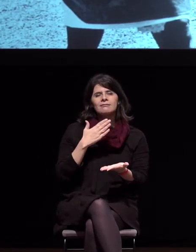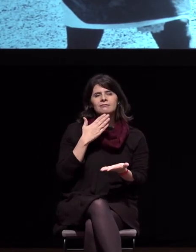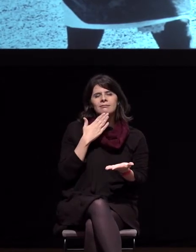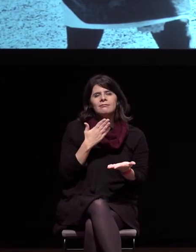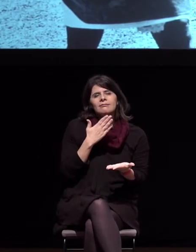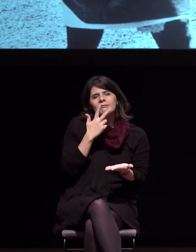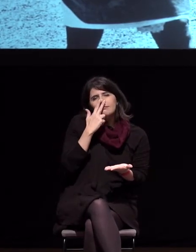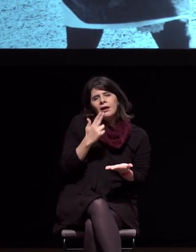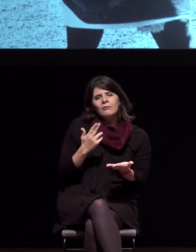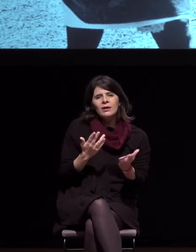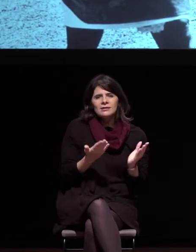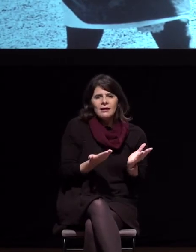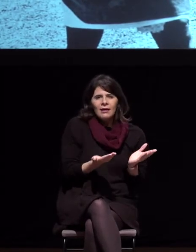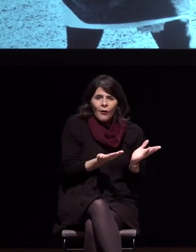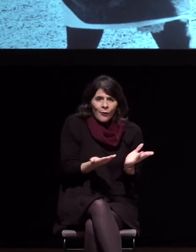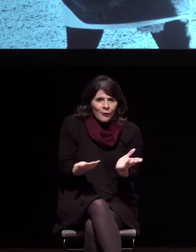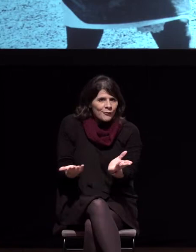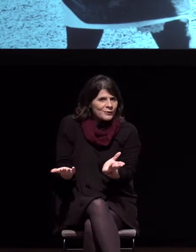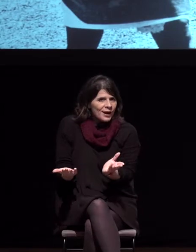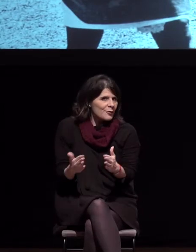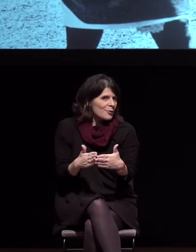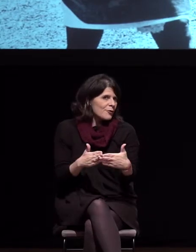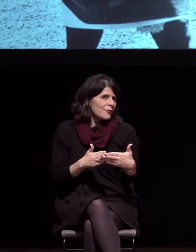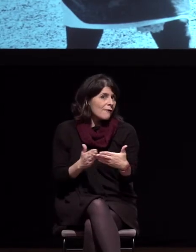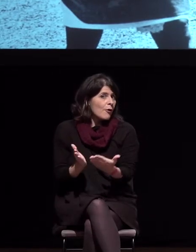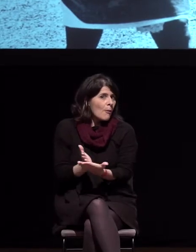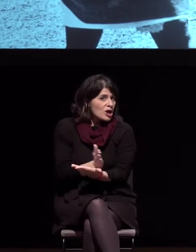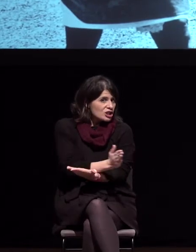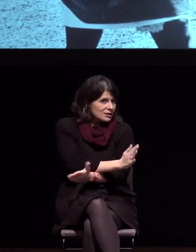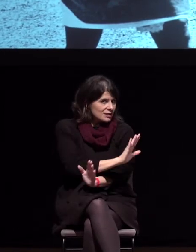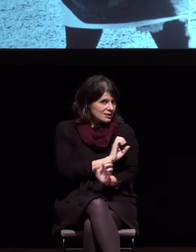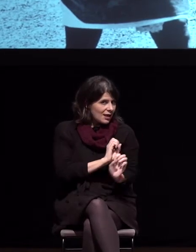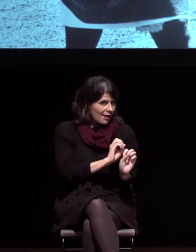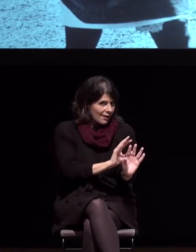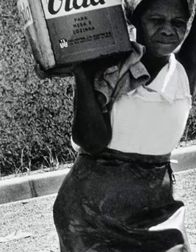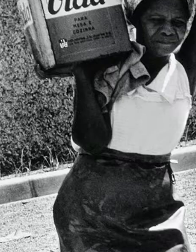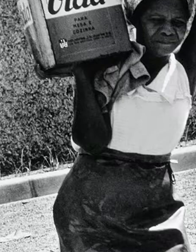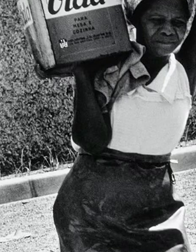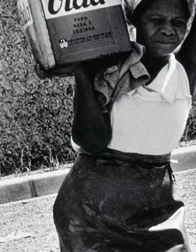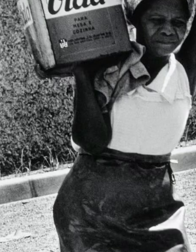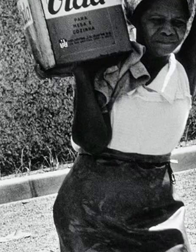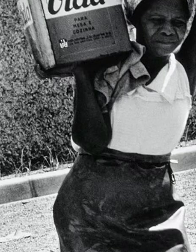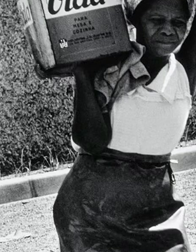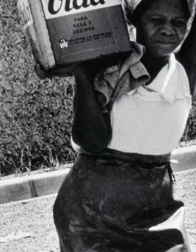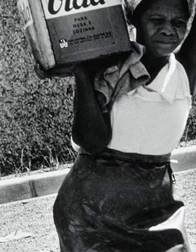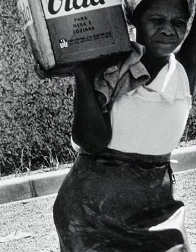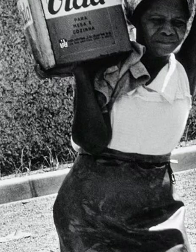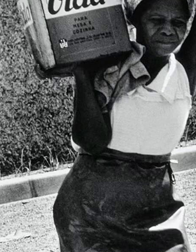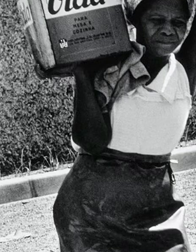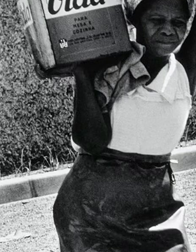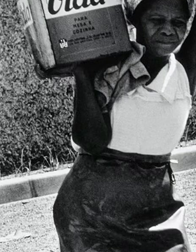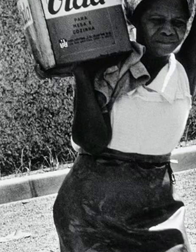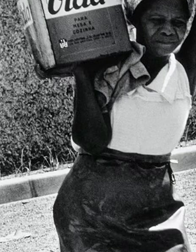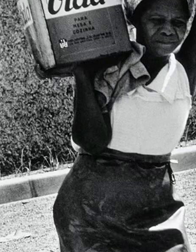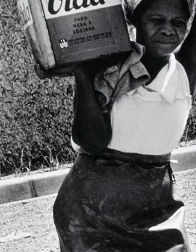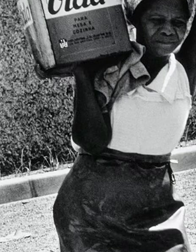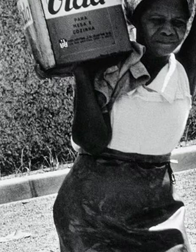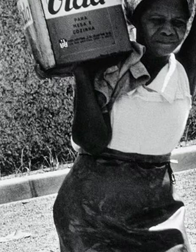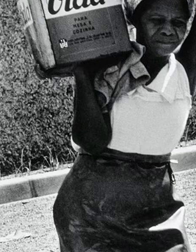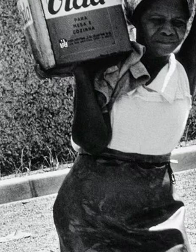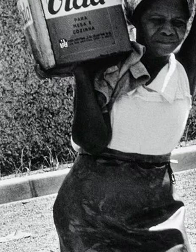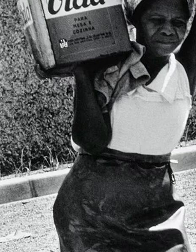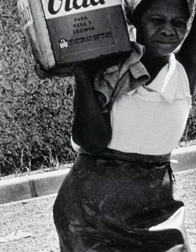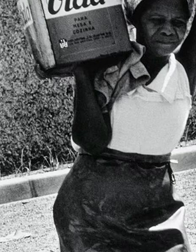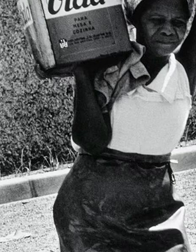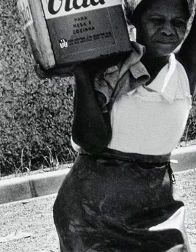centrais. E aí é muito triste, mas tem uma coisa legal que acontece, e meu ponto de vista eu acho muito bacana. É quando esse